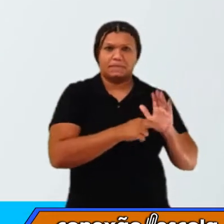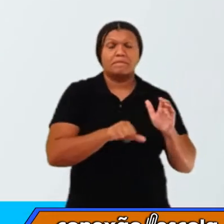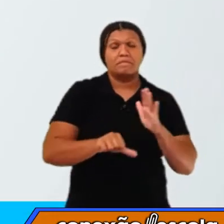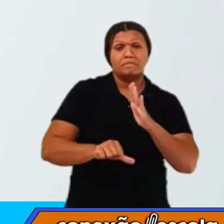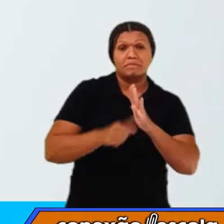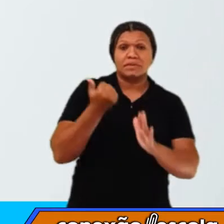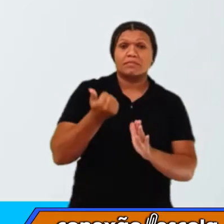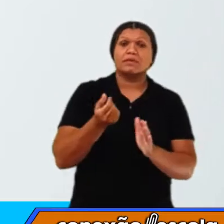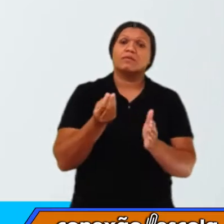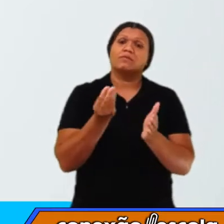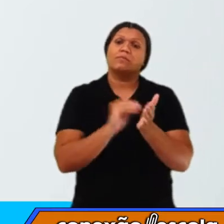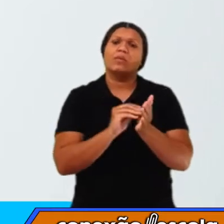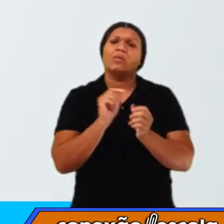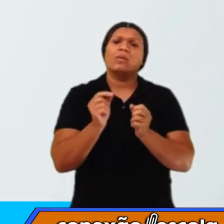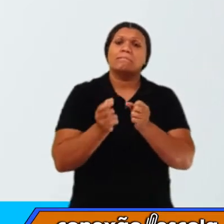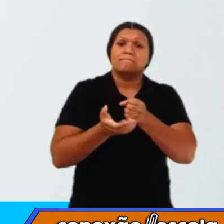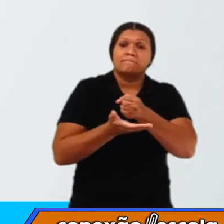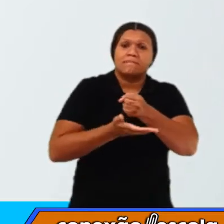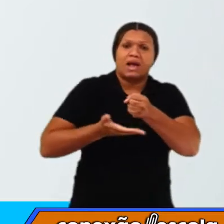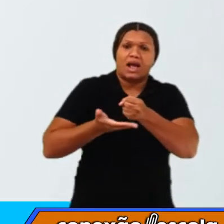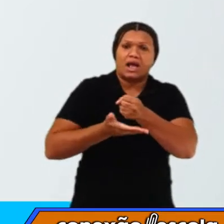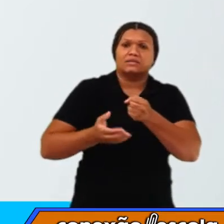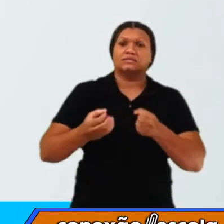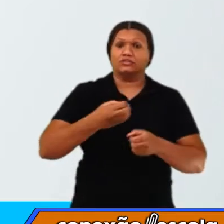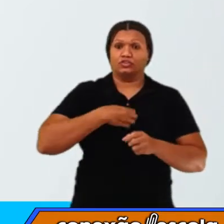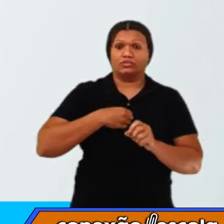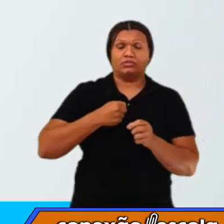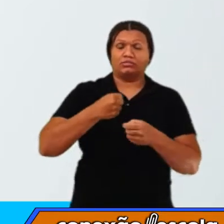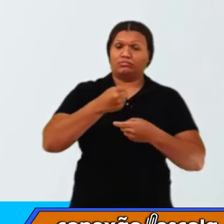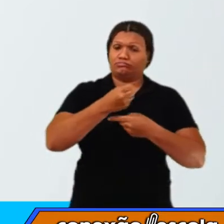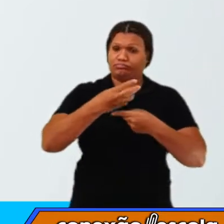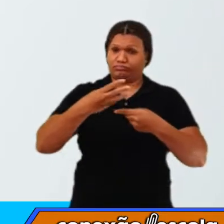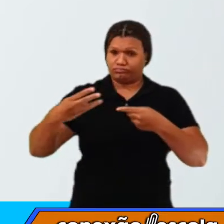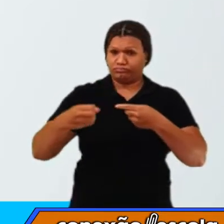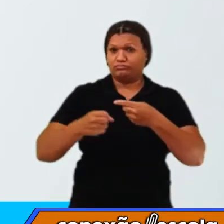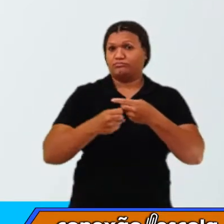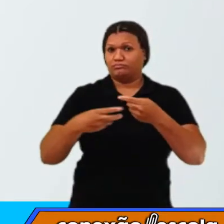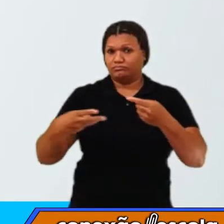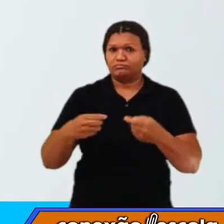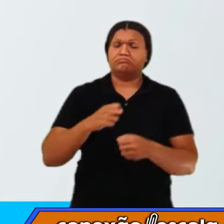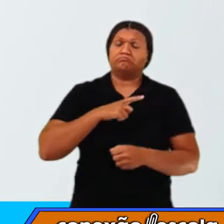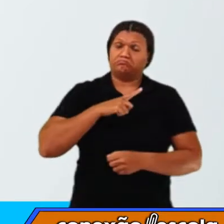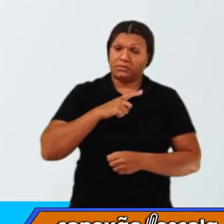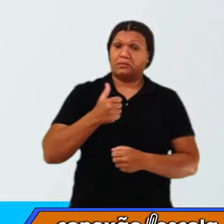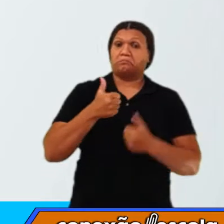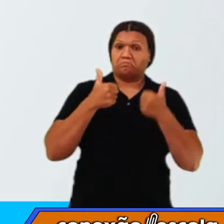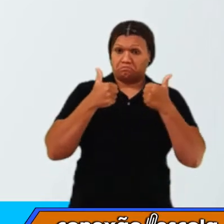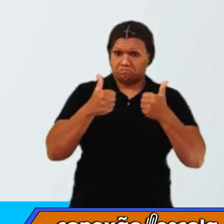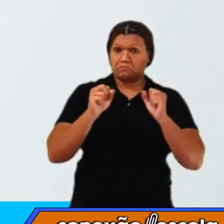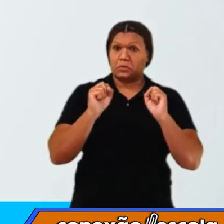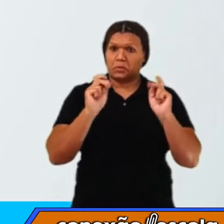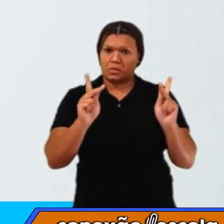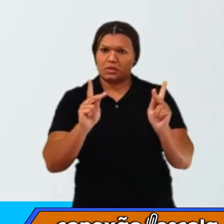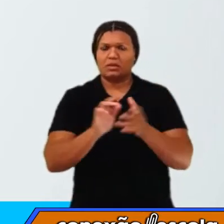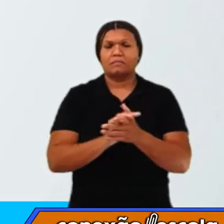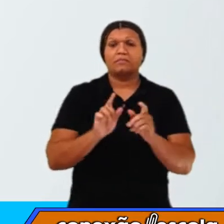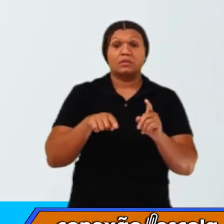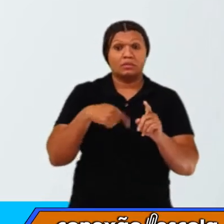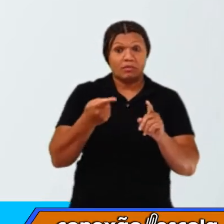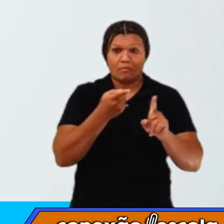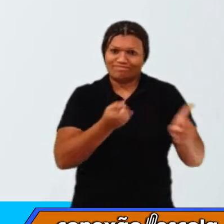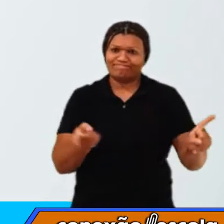a base na forma de fração e se ela não estiver né se ela tiver tá beleza e depois a gente